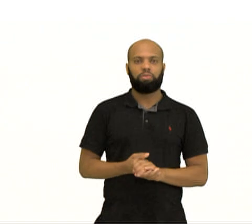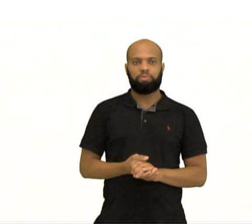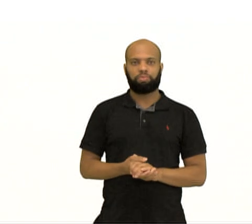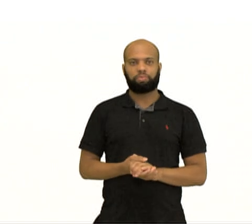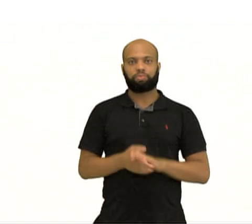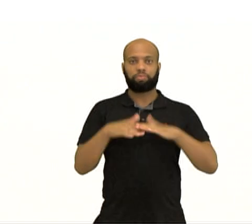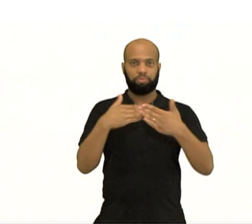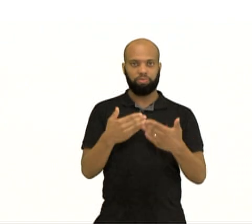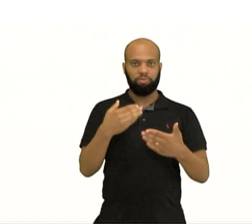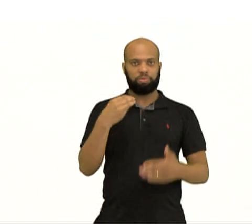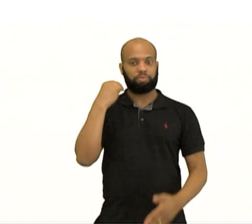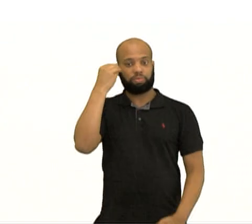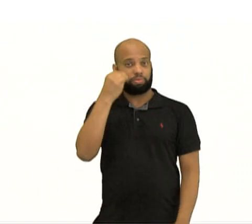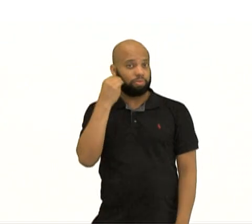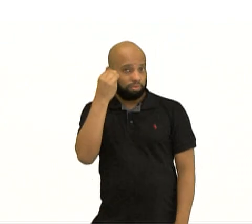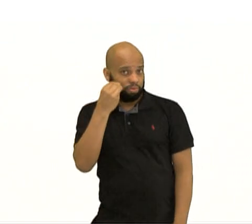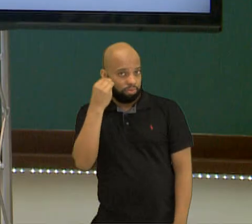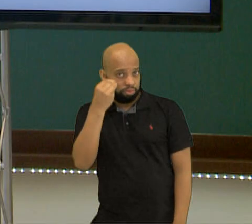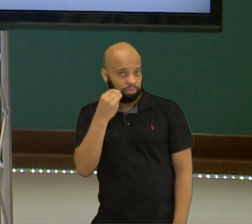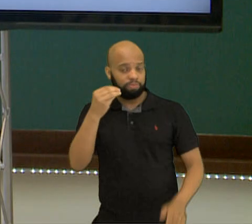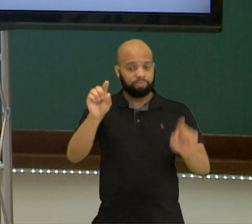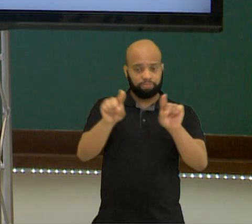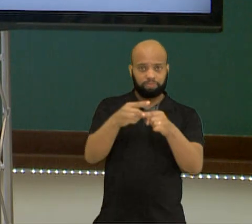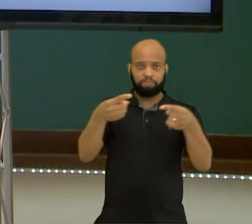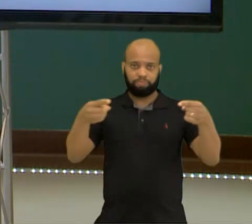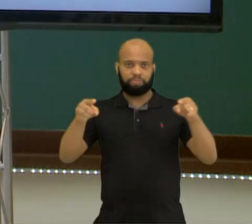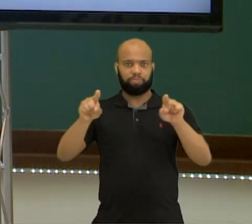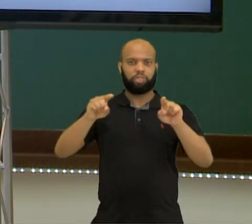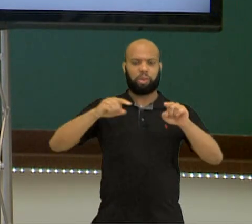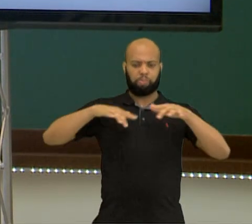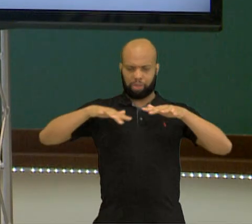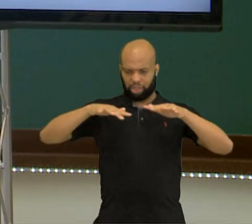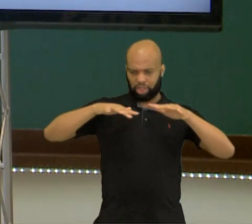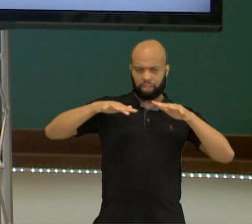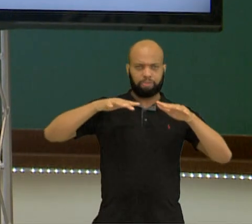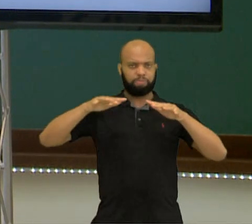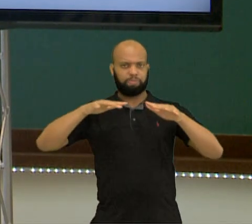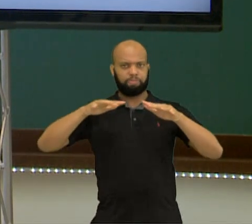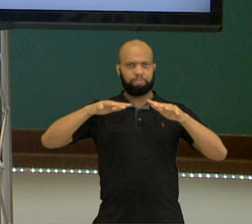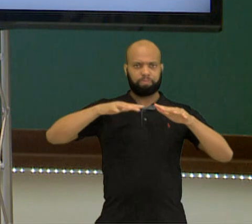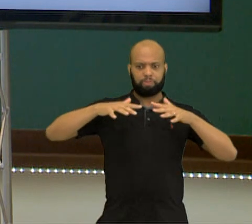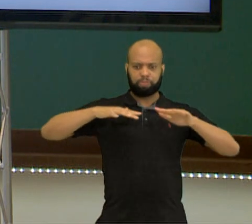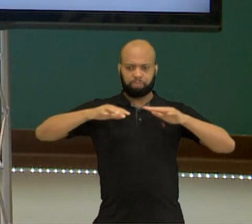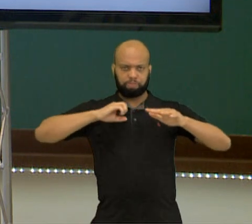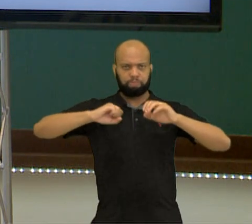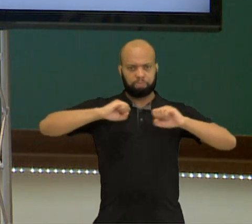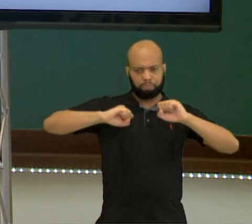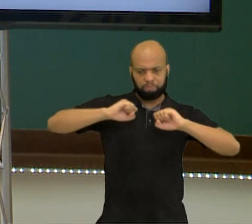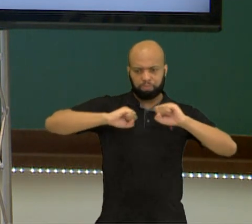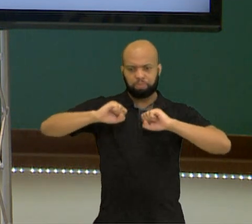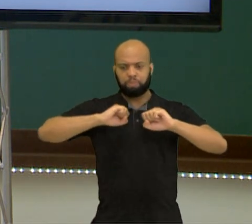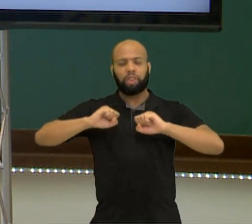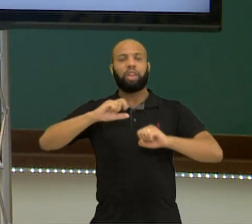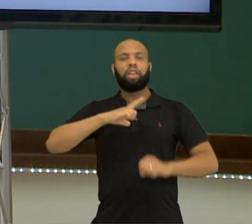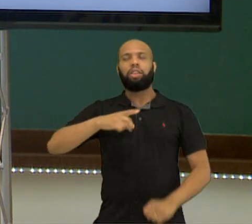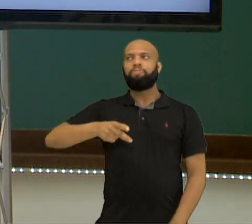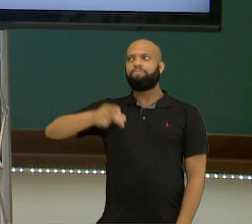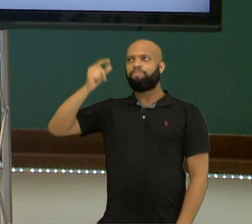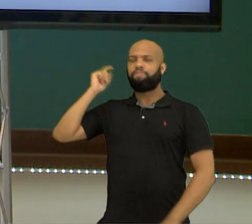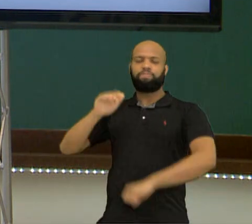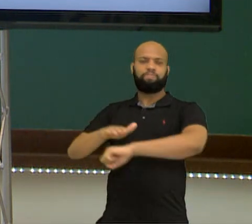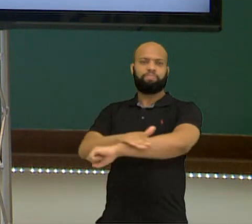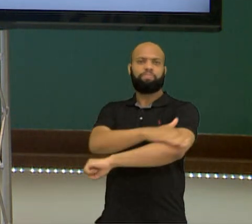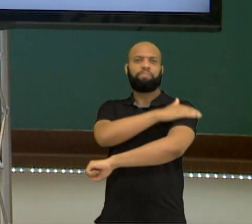A experimentação musical ou sonora acompanha o ser humano desde os tempos das cavernas. Já a